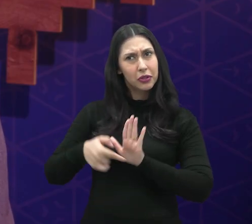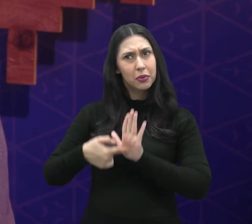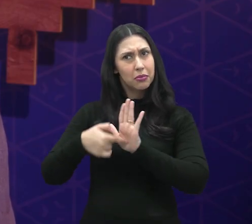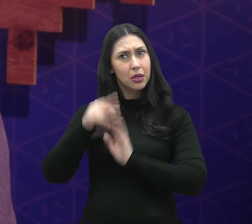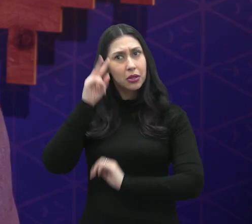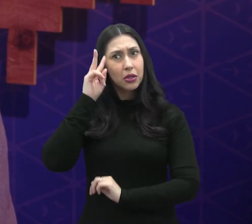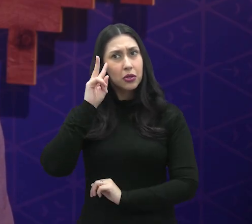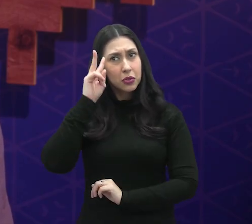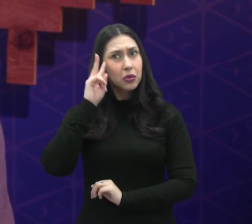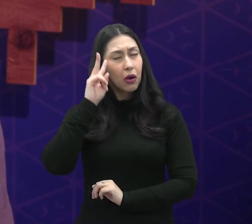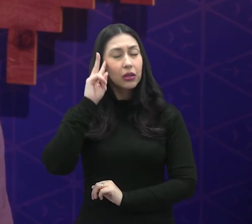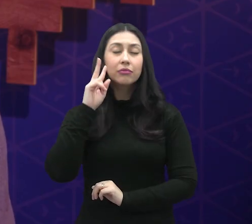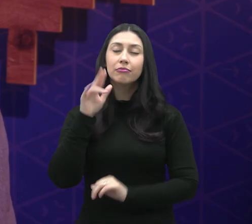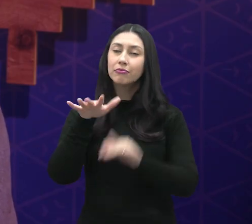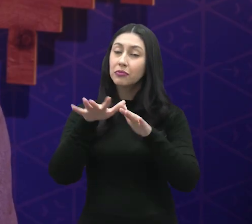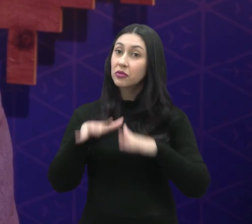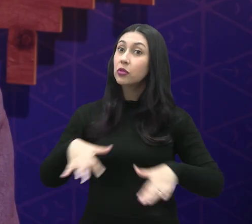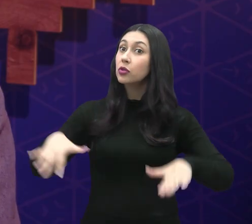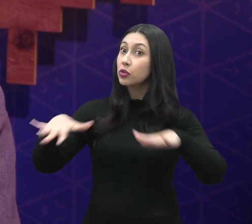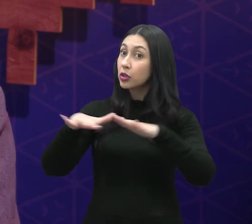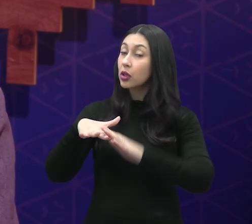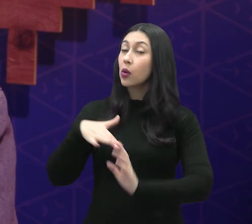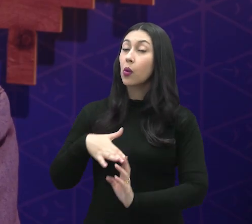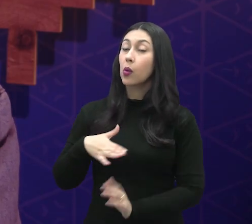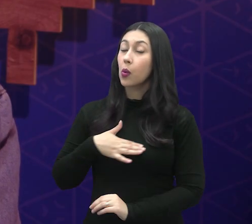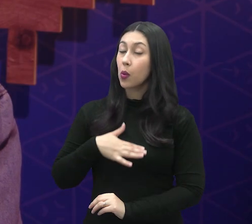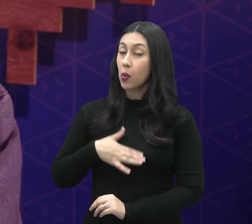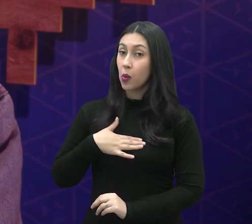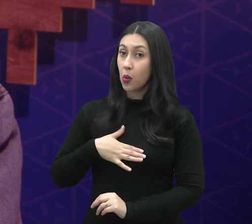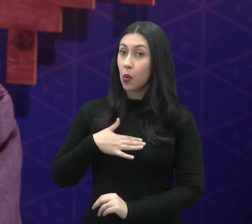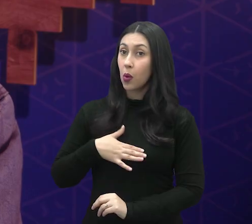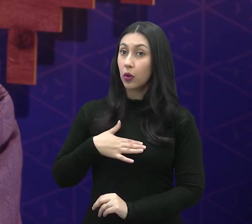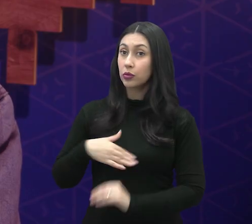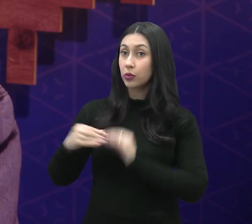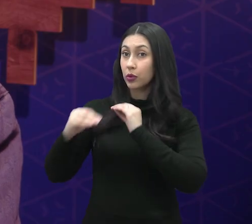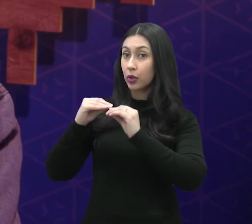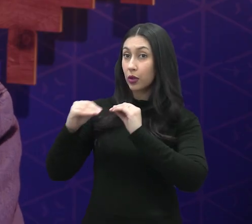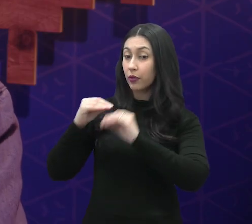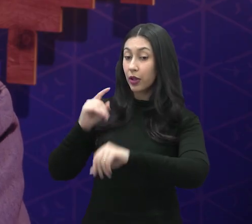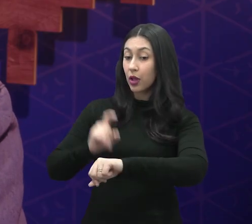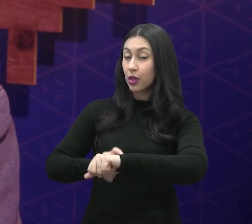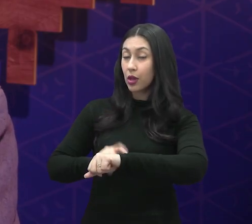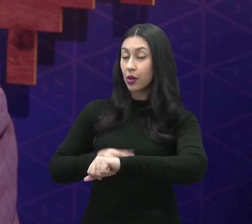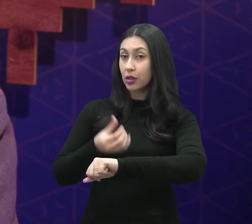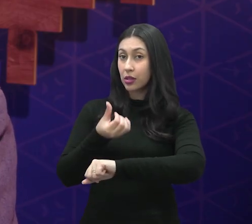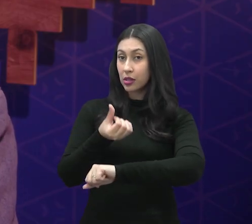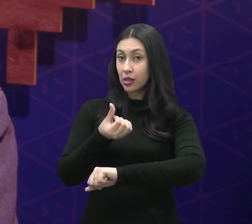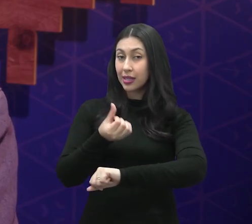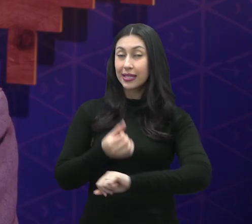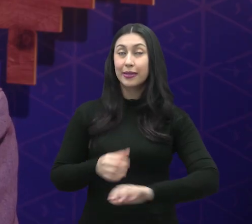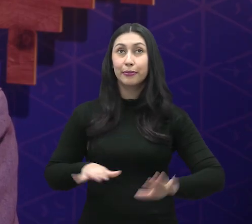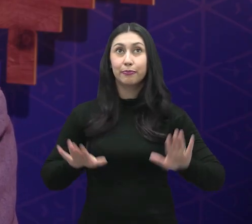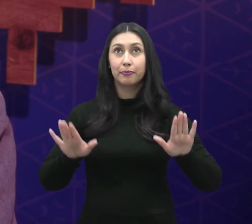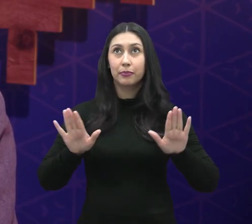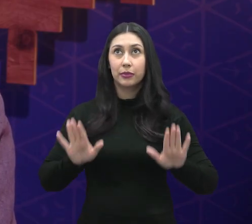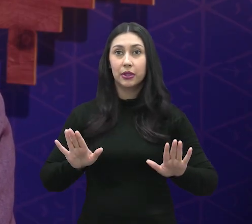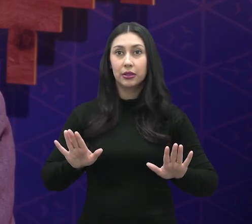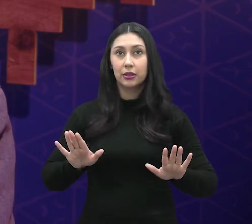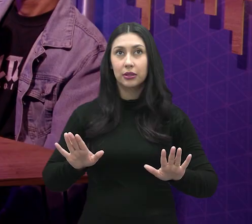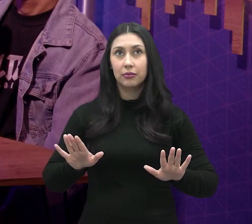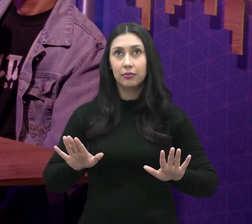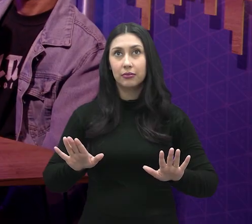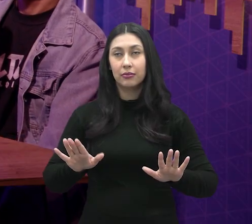assim, então, em geral, eu gosto muito das produções das novelas das 6, mas,